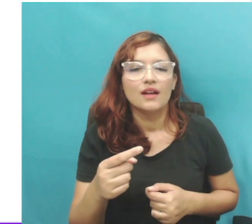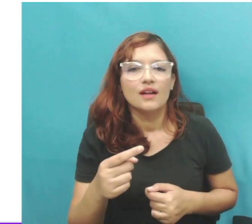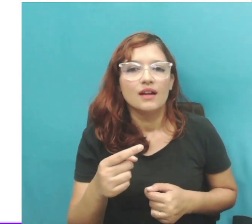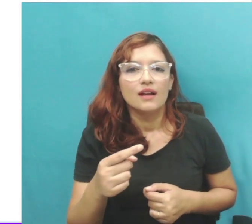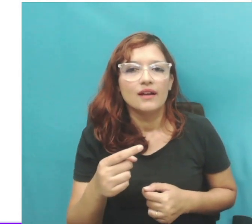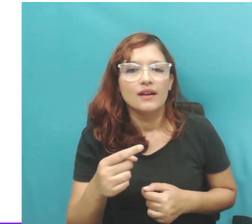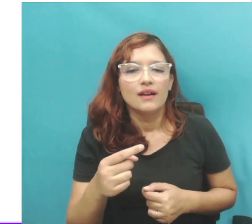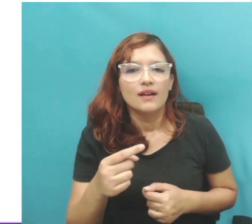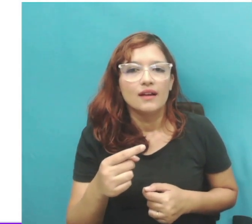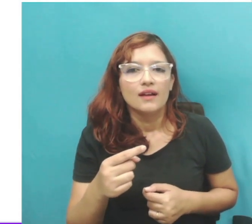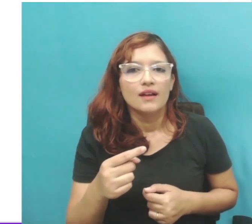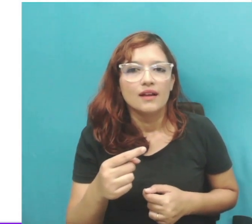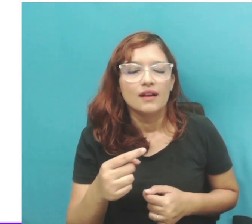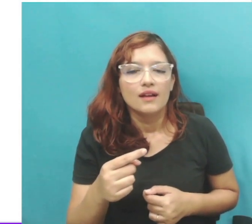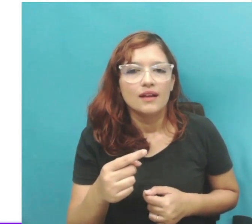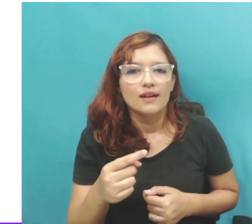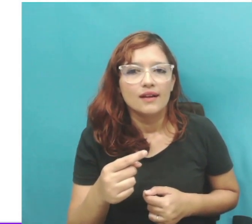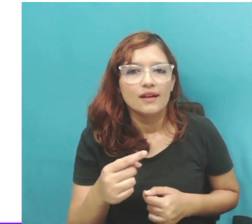Veja.